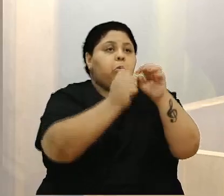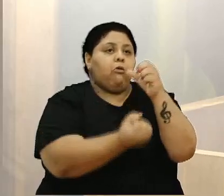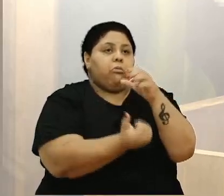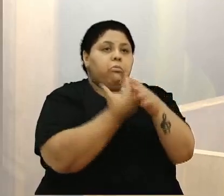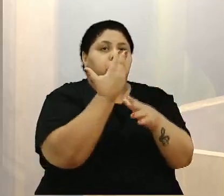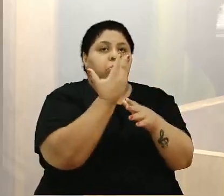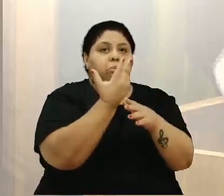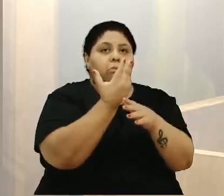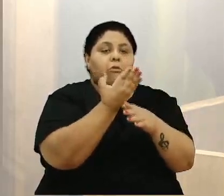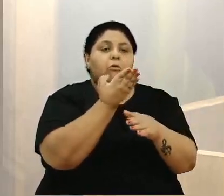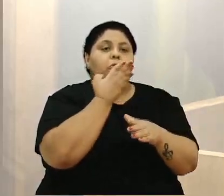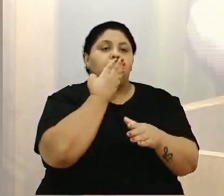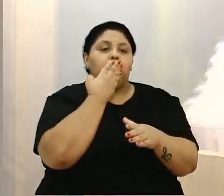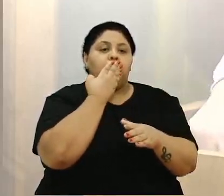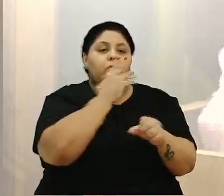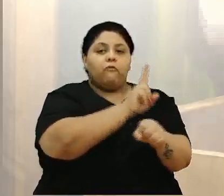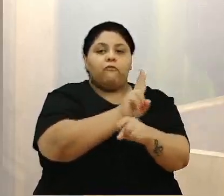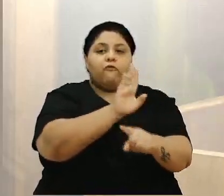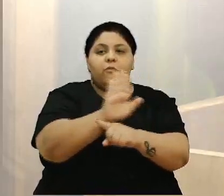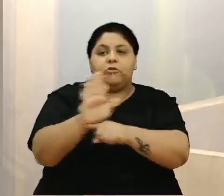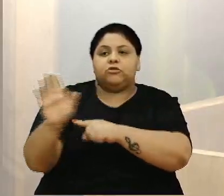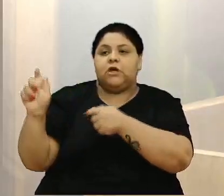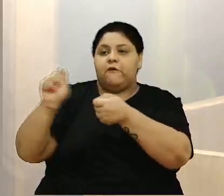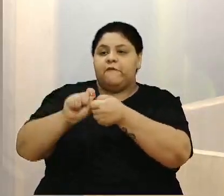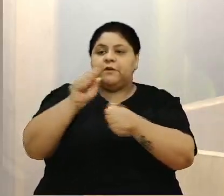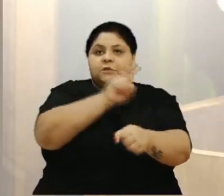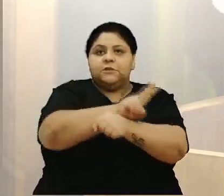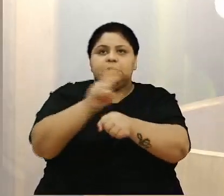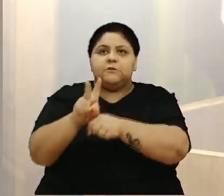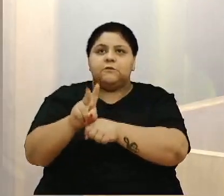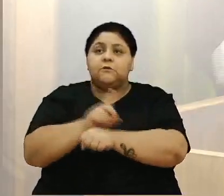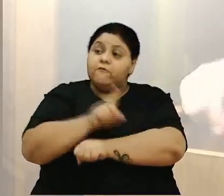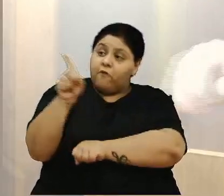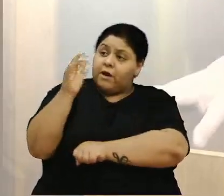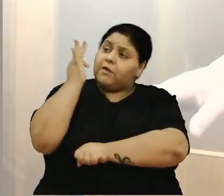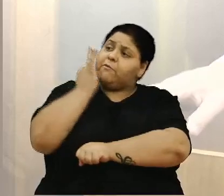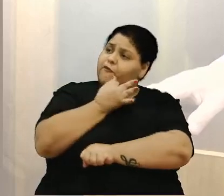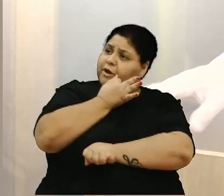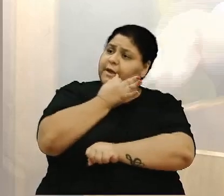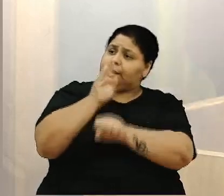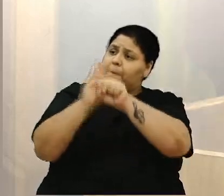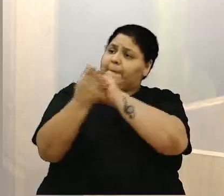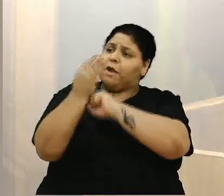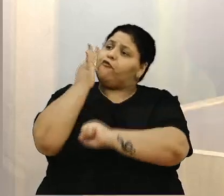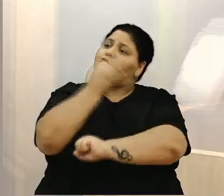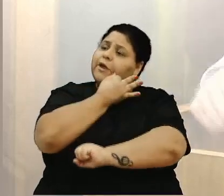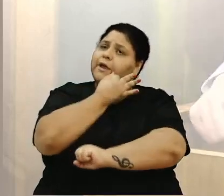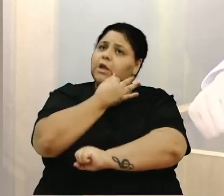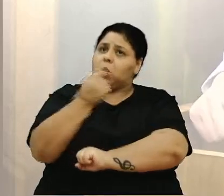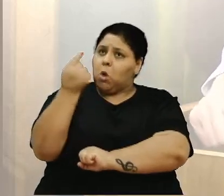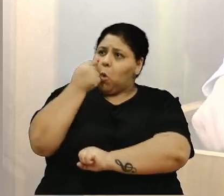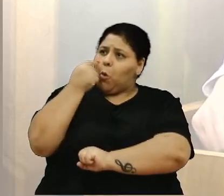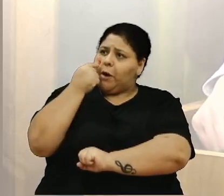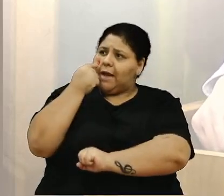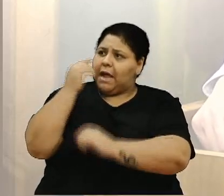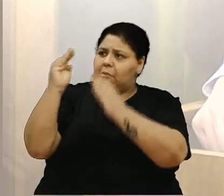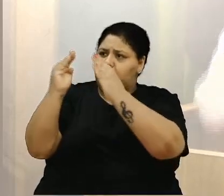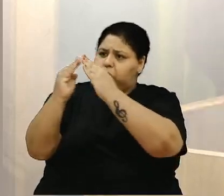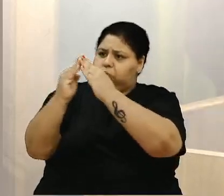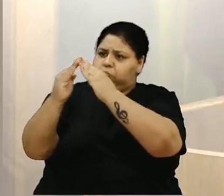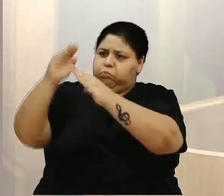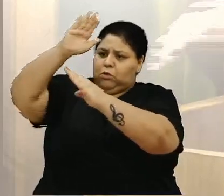né? Sua parte, vereadora Gladys. Eu realmente confesso que não sabia que estava nessa situação, né? Na